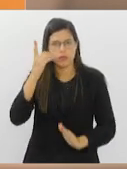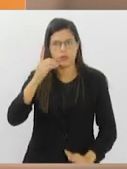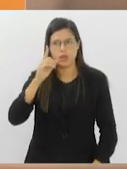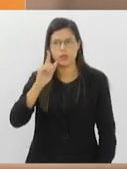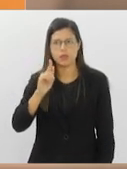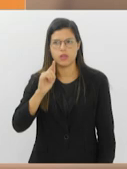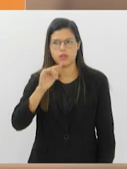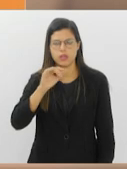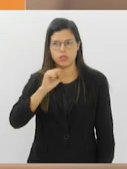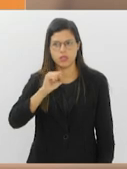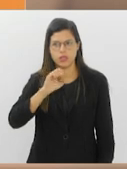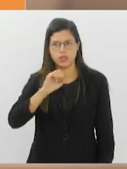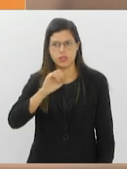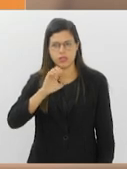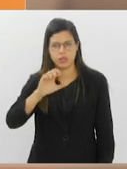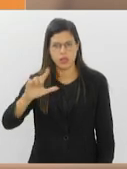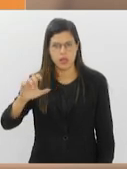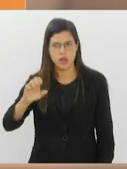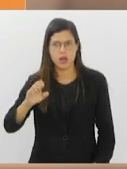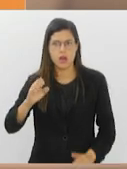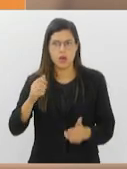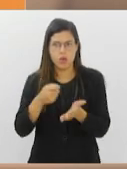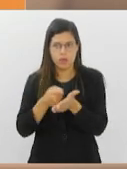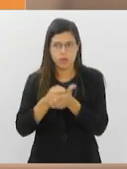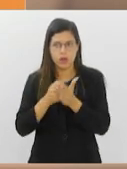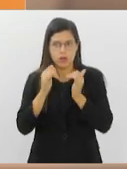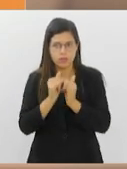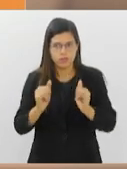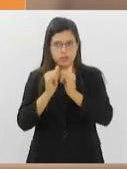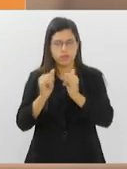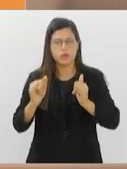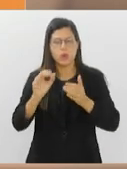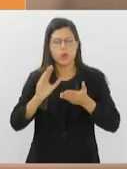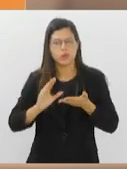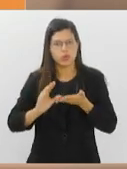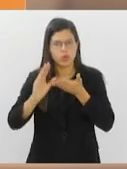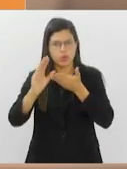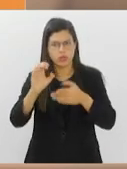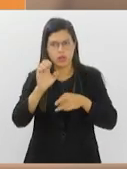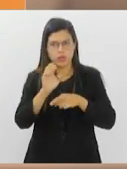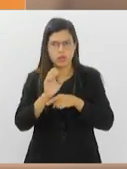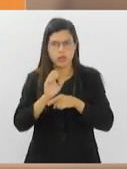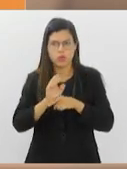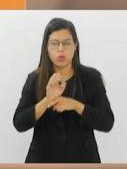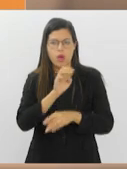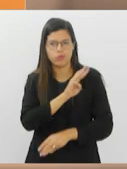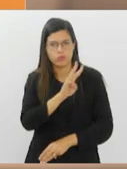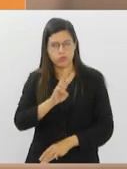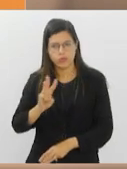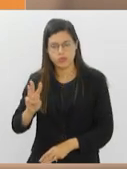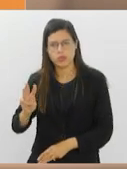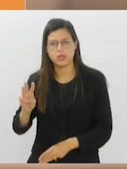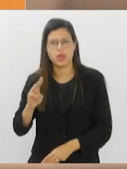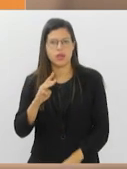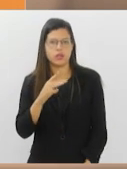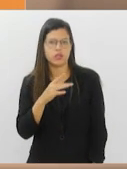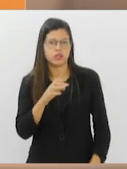Monteiro, que obriga a divulgação de informações sobre os conselhos estaduais no site da Secretaria de